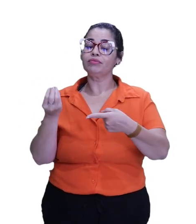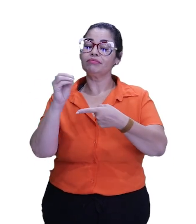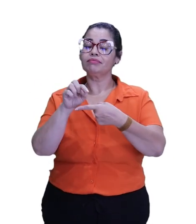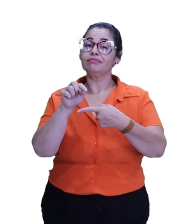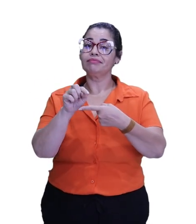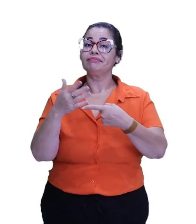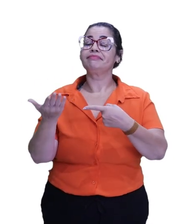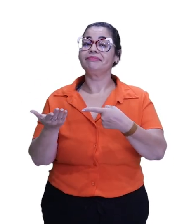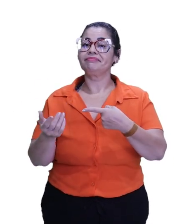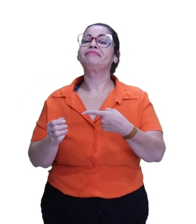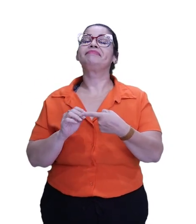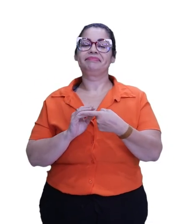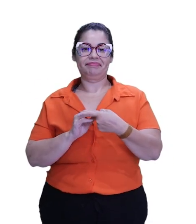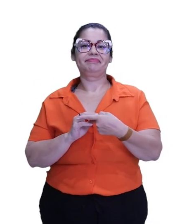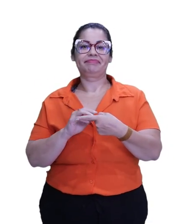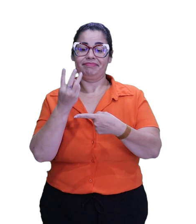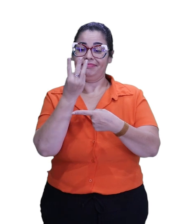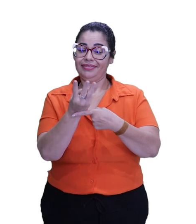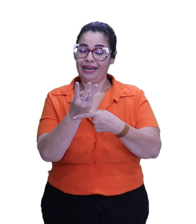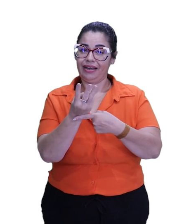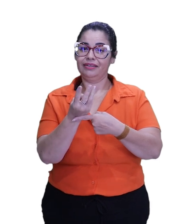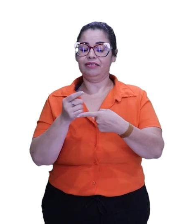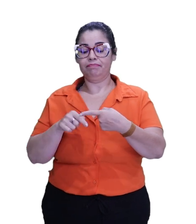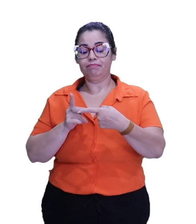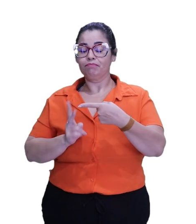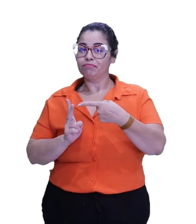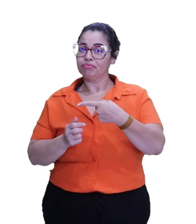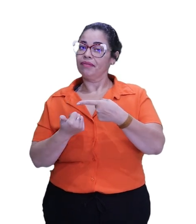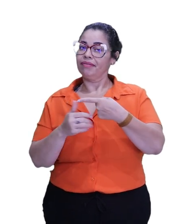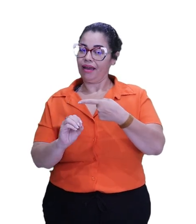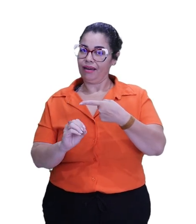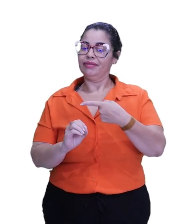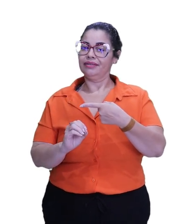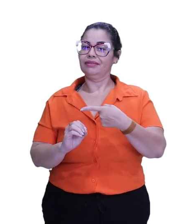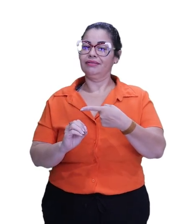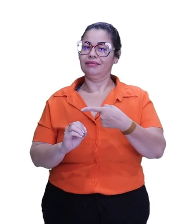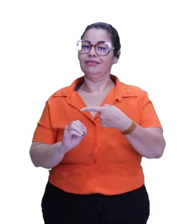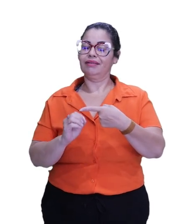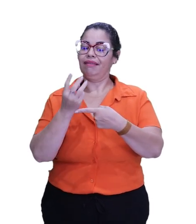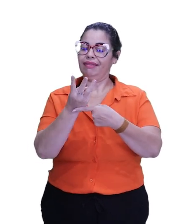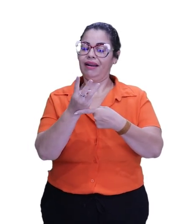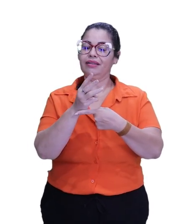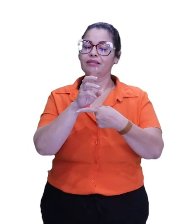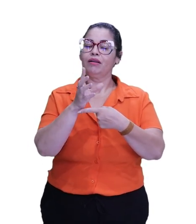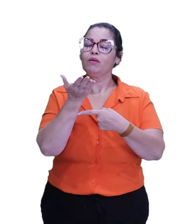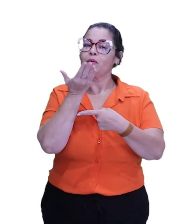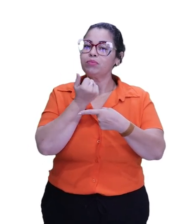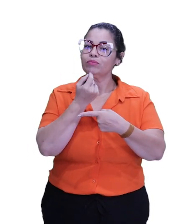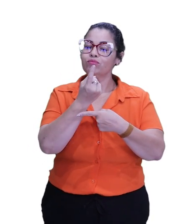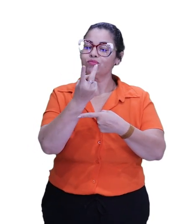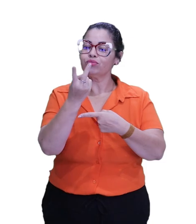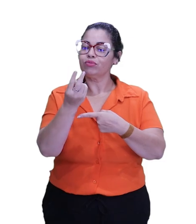essa situação? Isso mesmo, 3/10. São 3 fatias